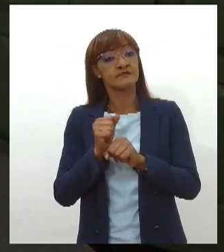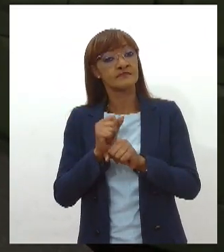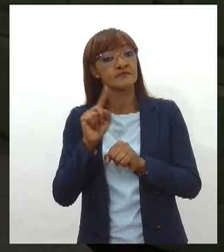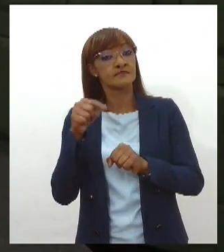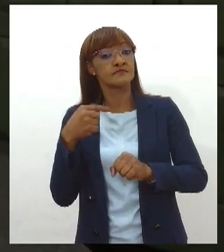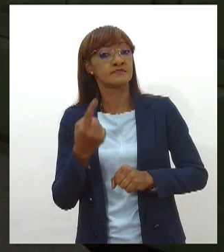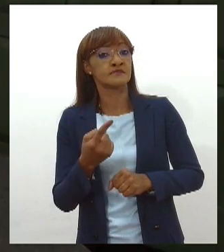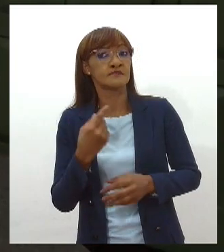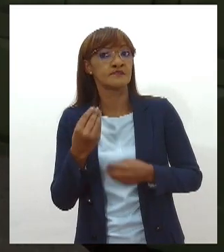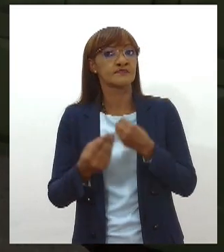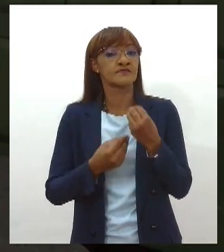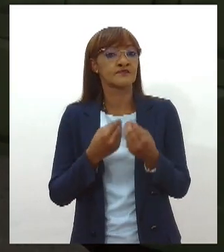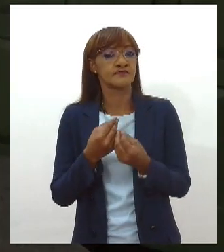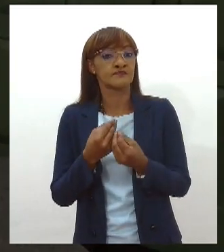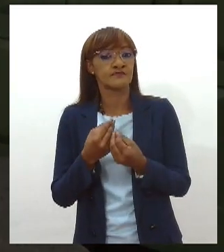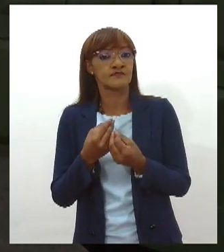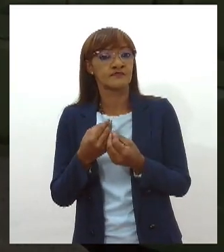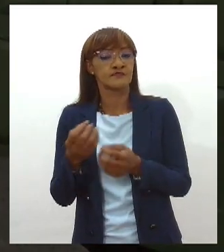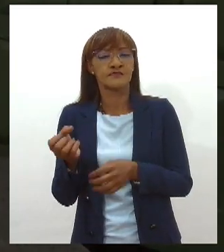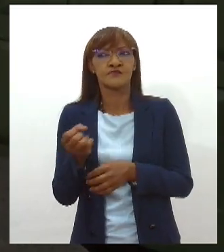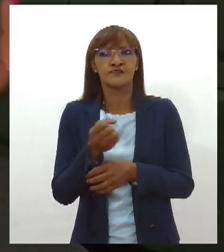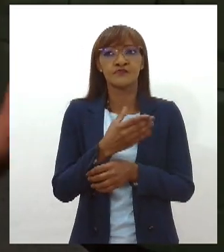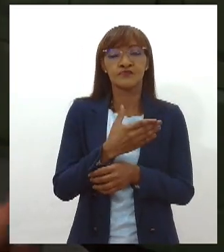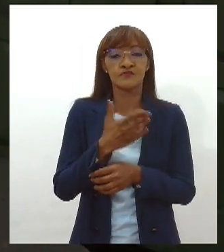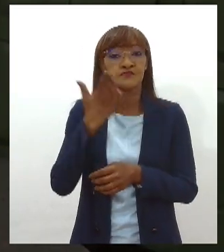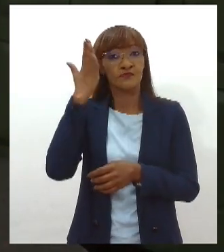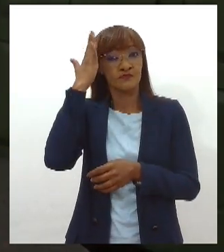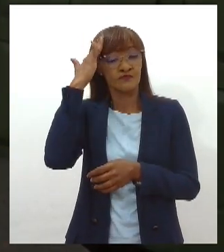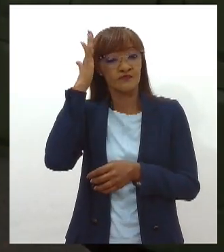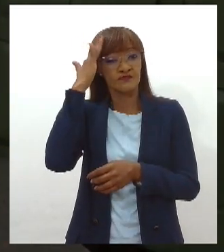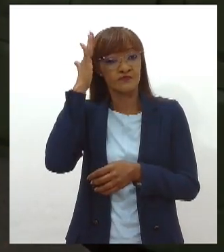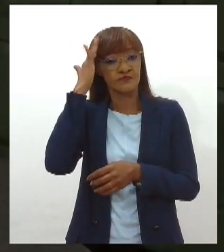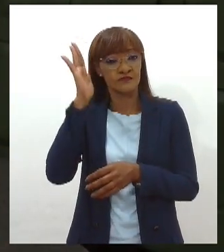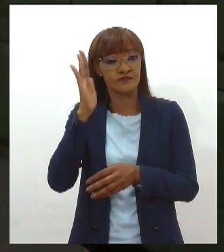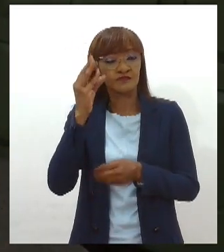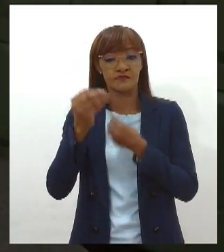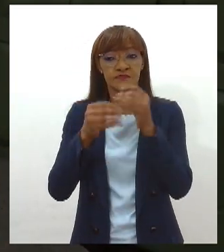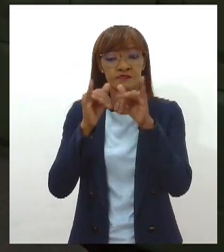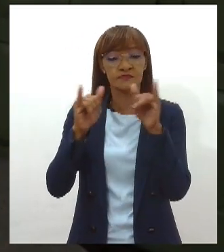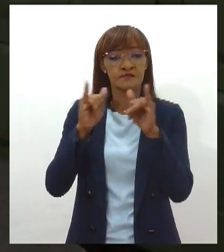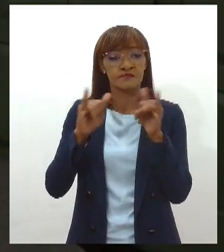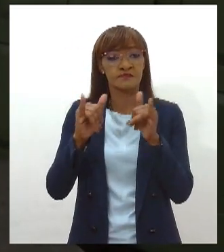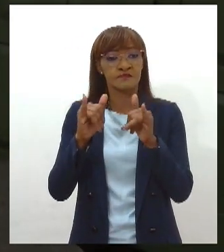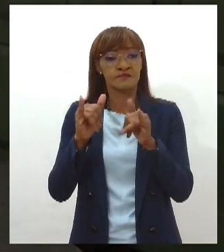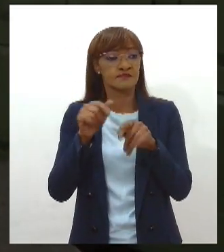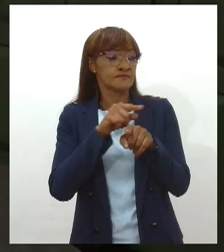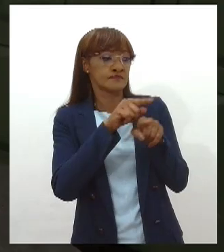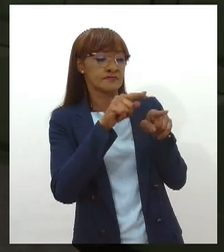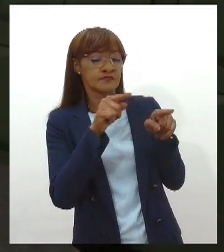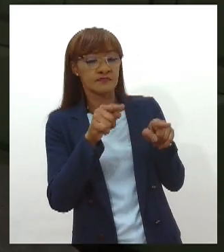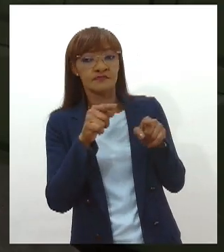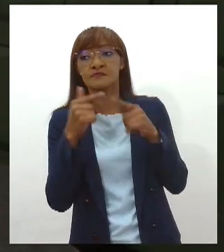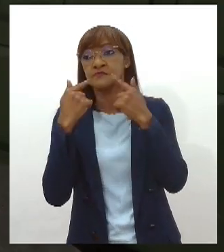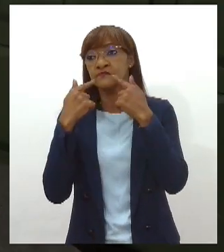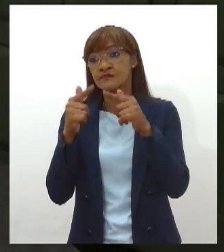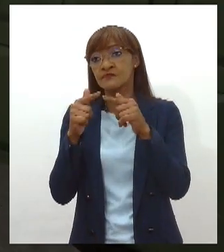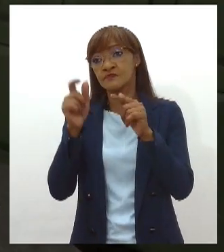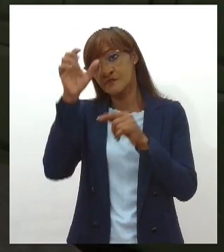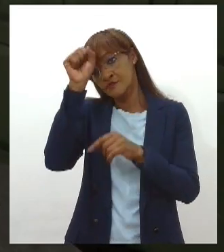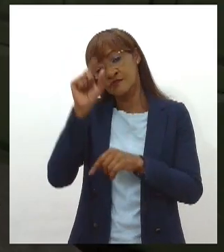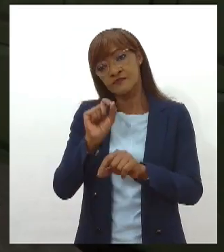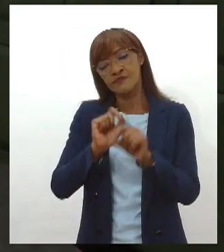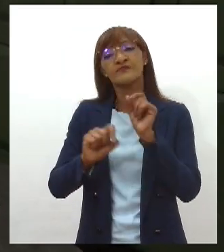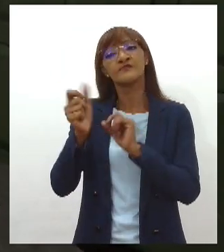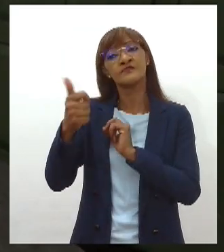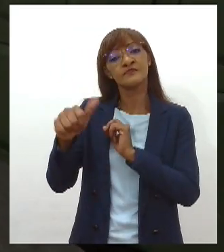nova visão quando assiste uma notícia, como ouve algo sobre um fato político, eles terem um senso crítico de avaliar o que é aquilo, quais